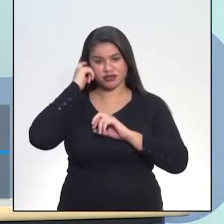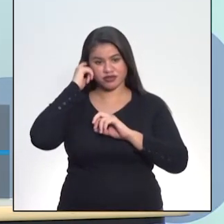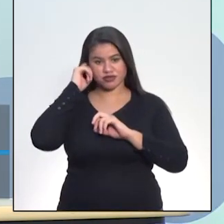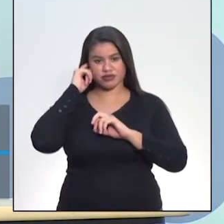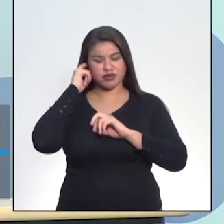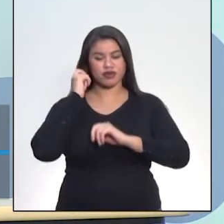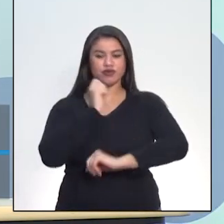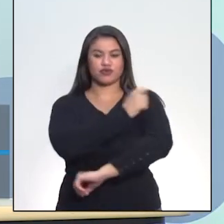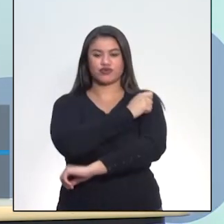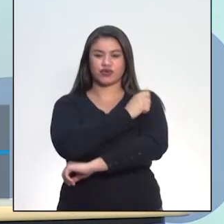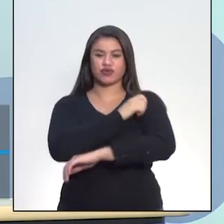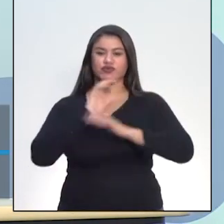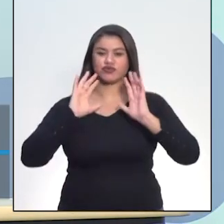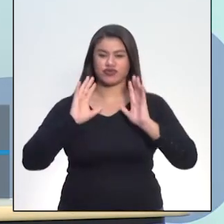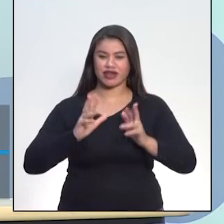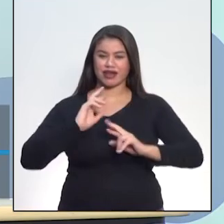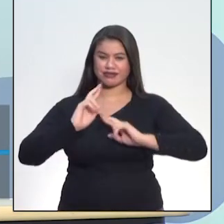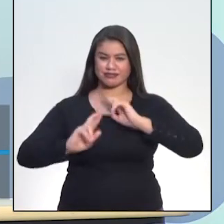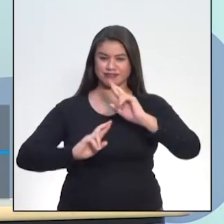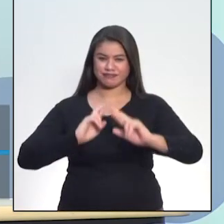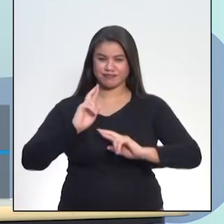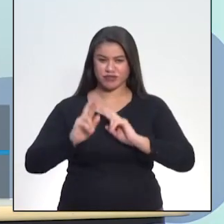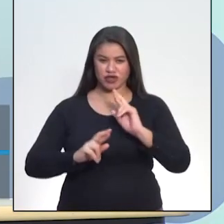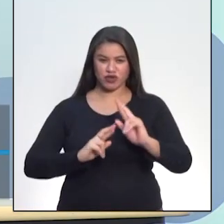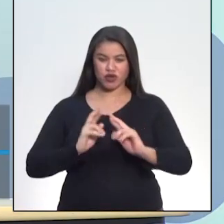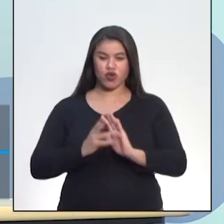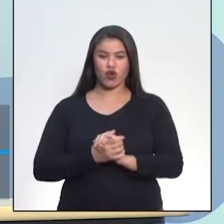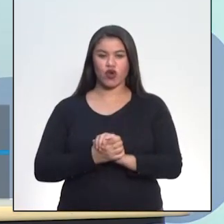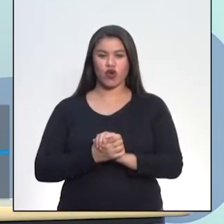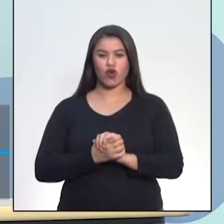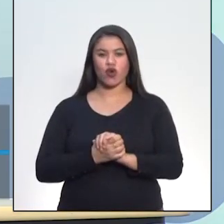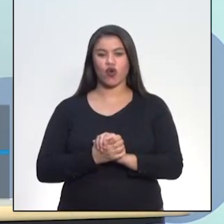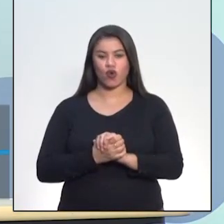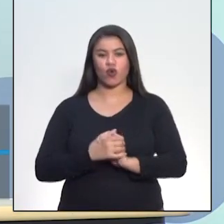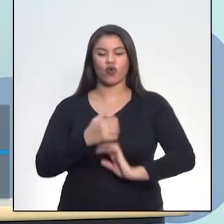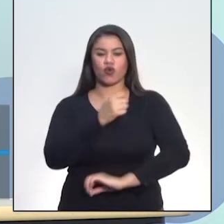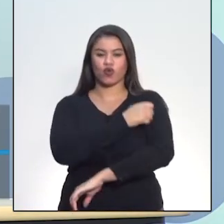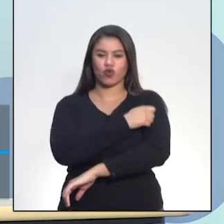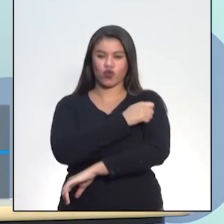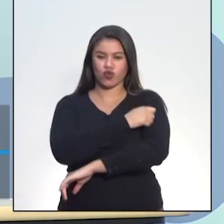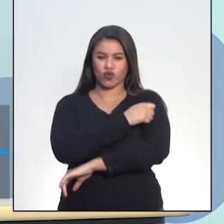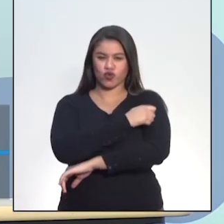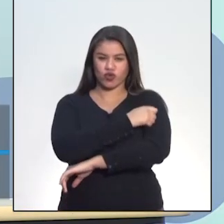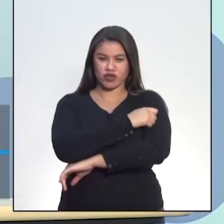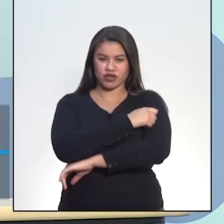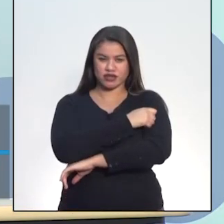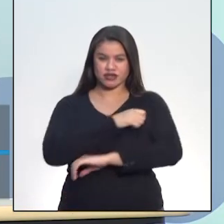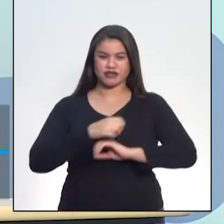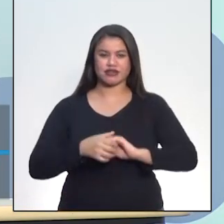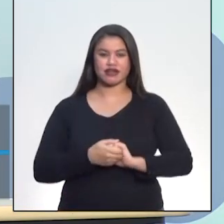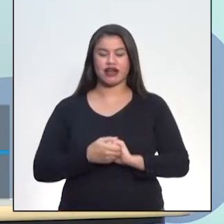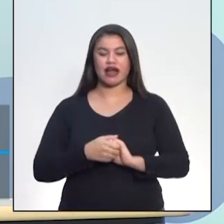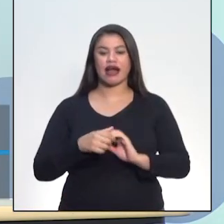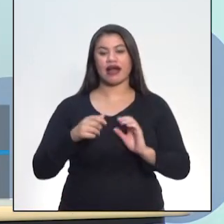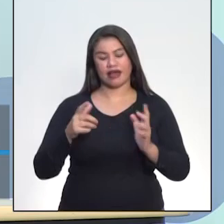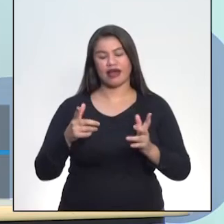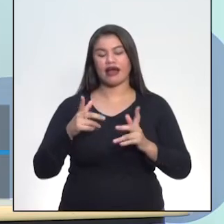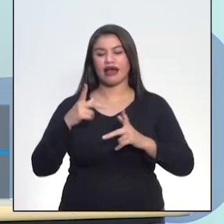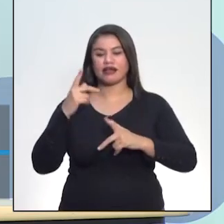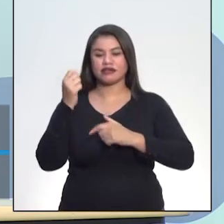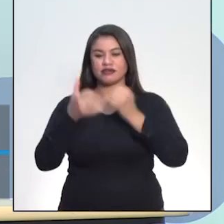estavam respondendo. Então, assim, na maioria, os alunos responderam que a questão número 1, a resposta é a África. Está